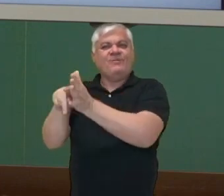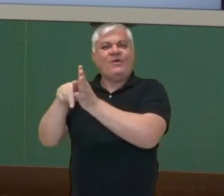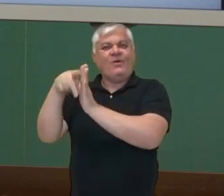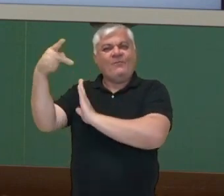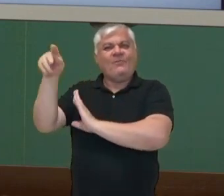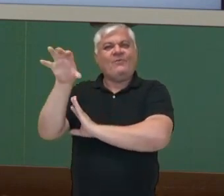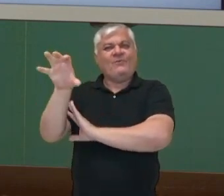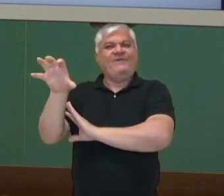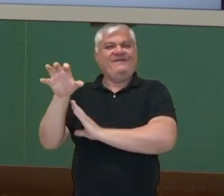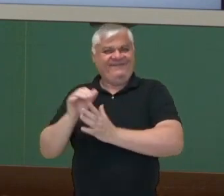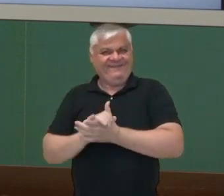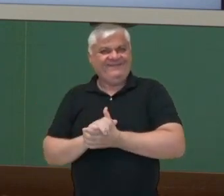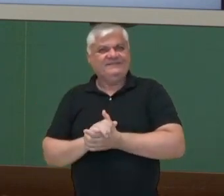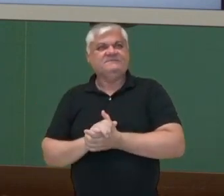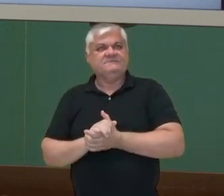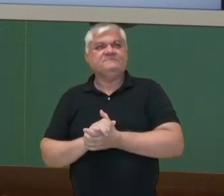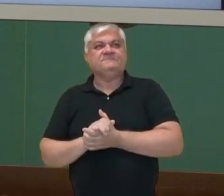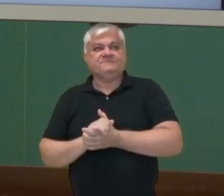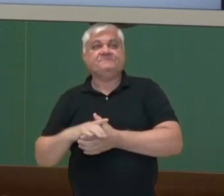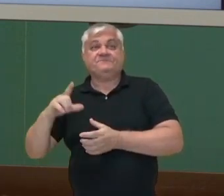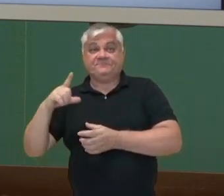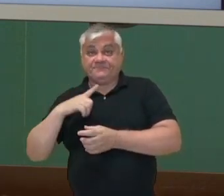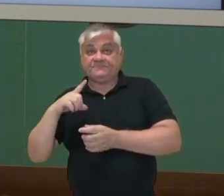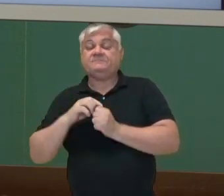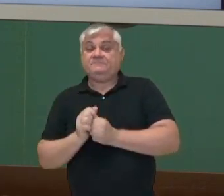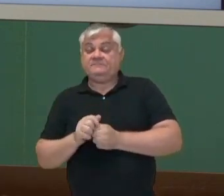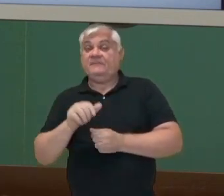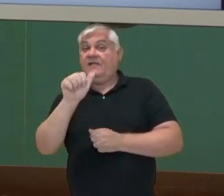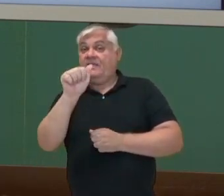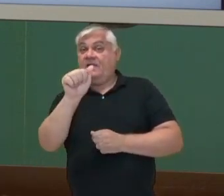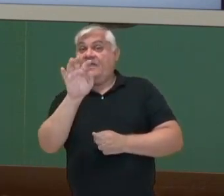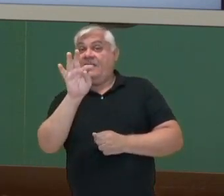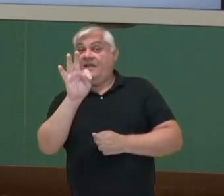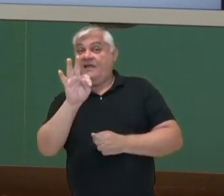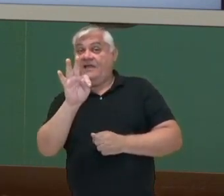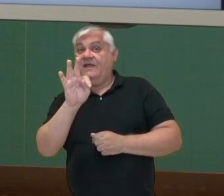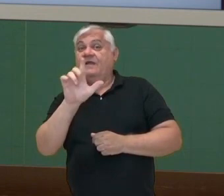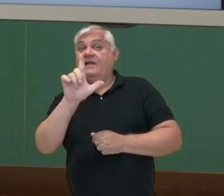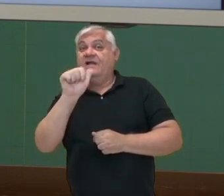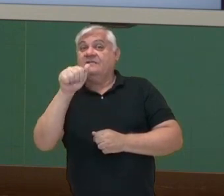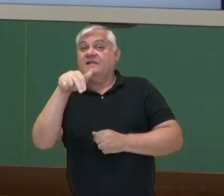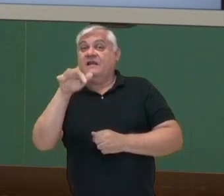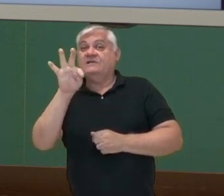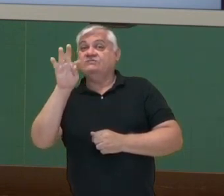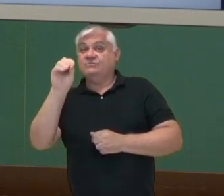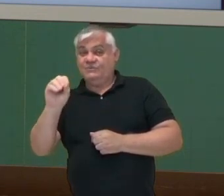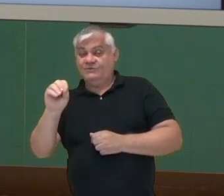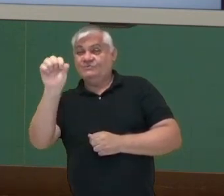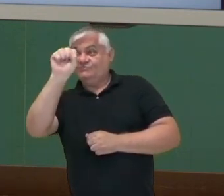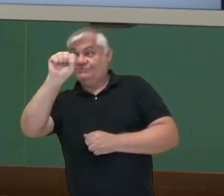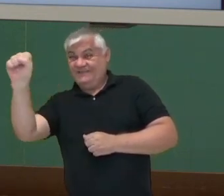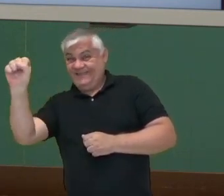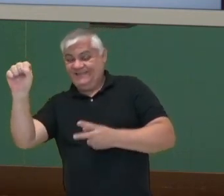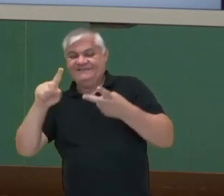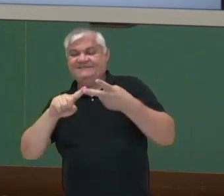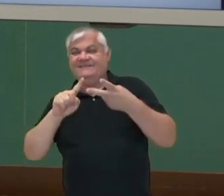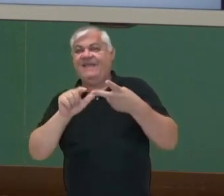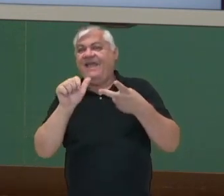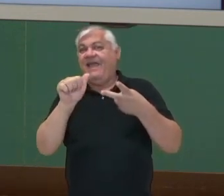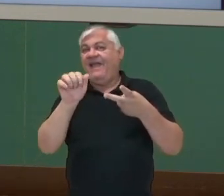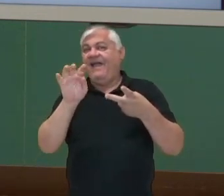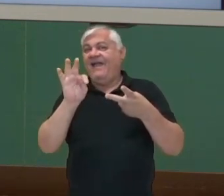região sudeste, né? As regiões hidrográficas do Atlântico Sudeste e do Atlântico Leste. Então aqui,